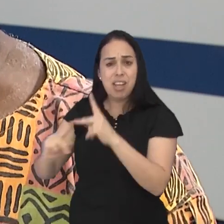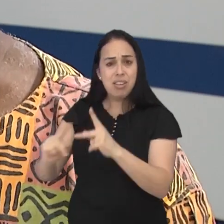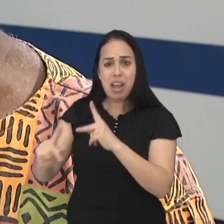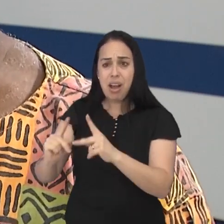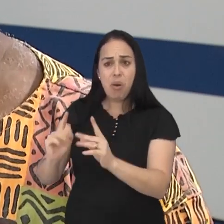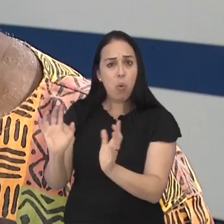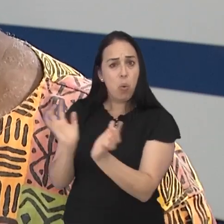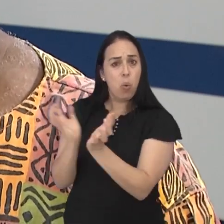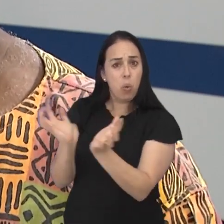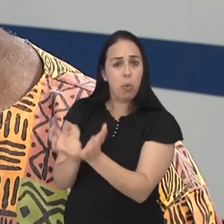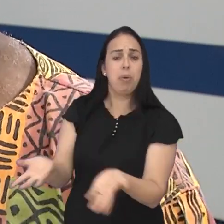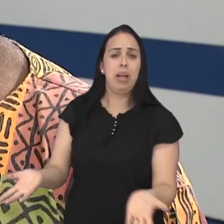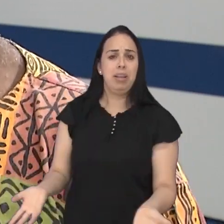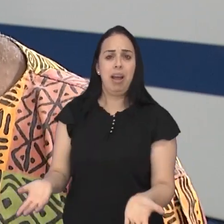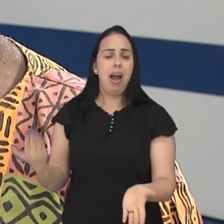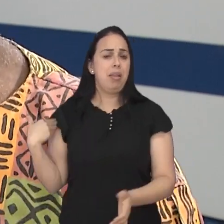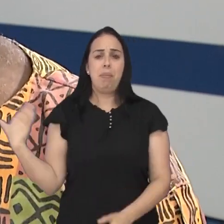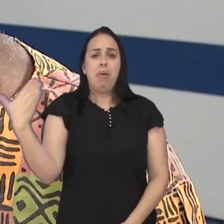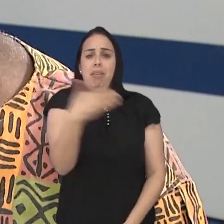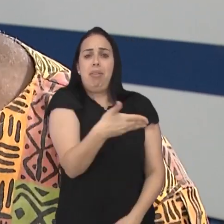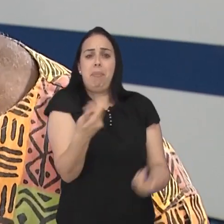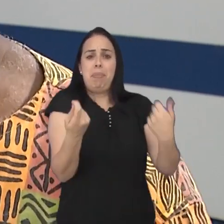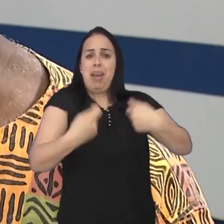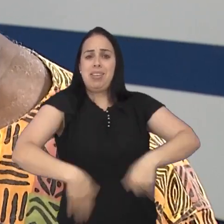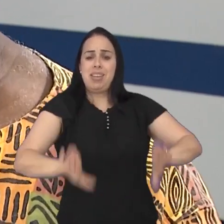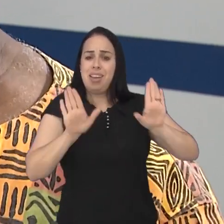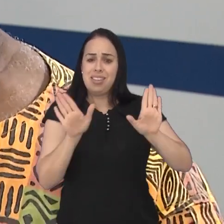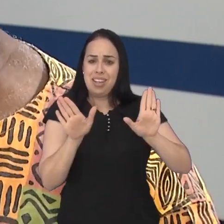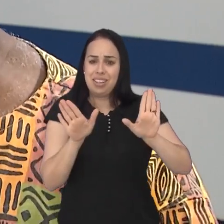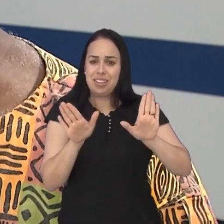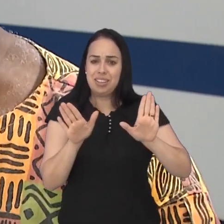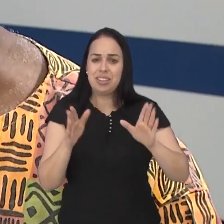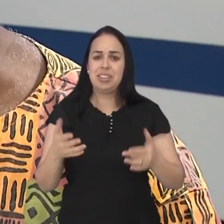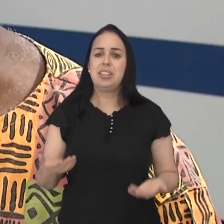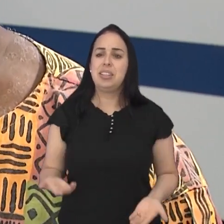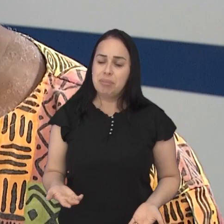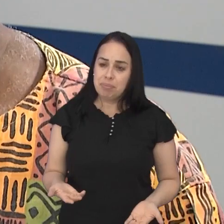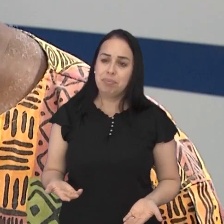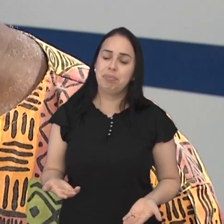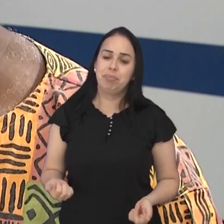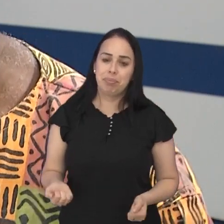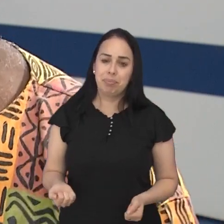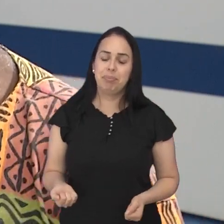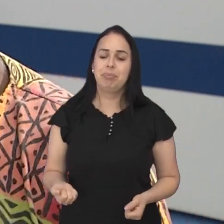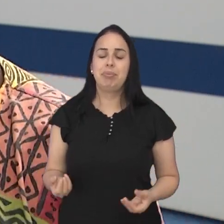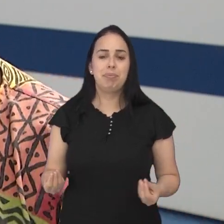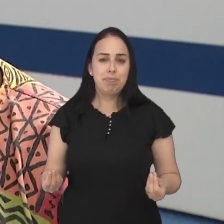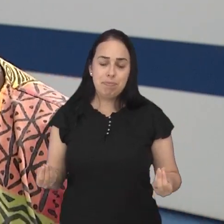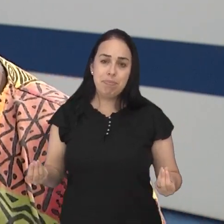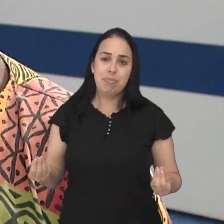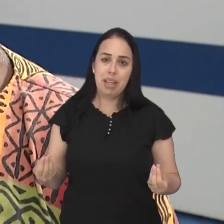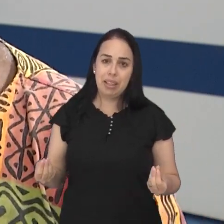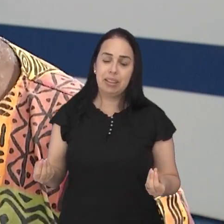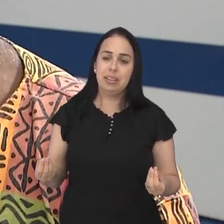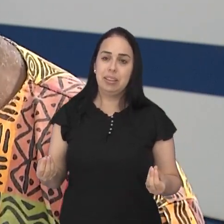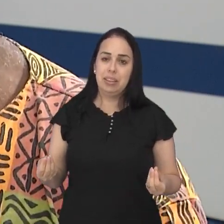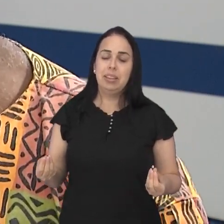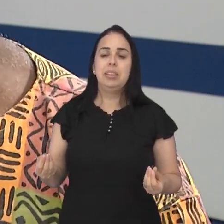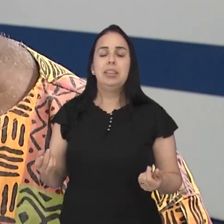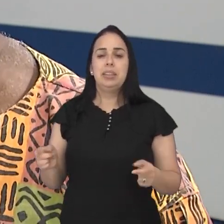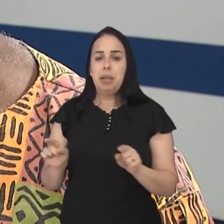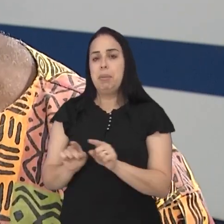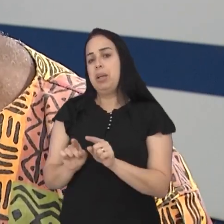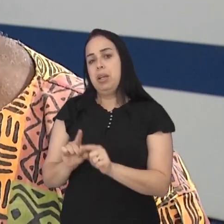grupo de jongo aqui e a gente não precisa estar indo para Barra do Piraí quando dá vontade de dançar jongo, né? E também